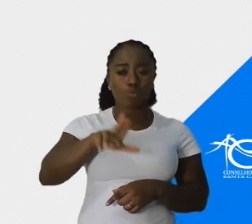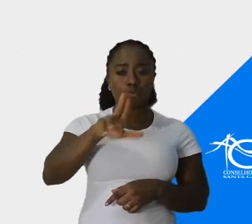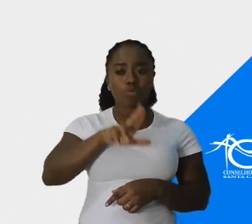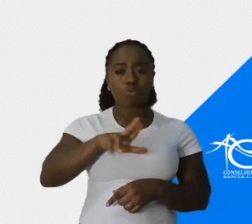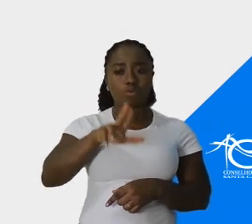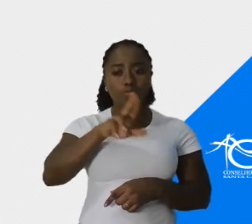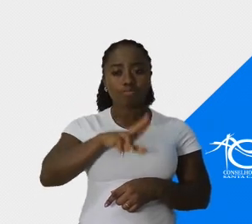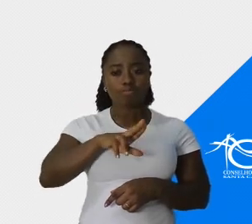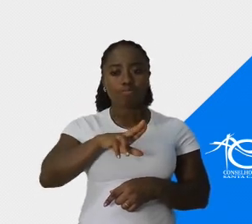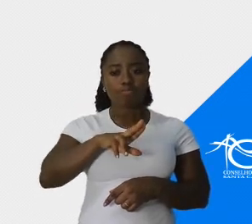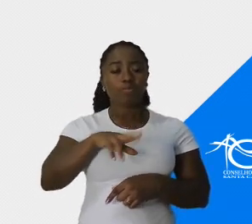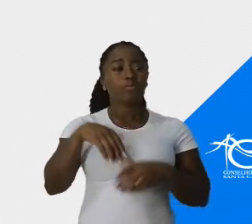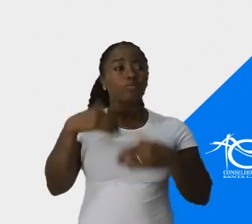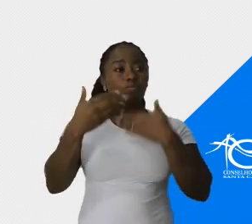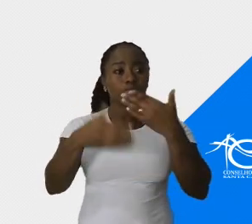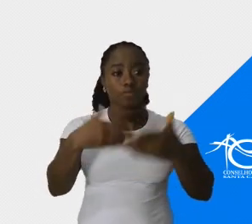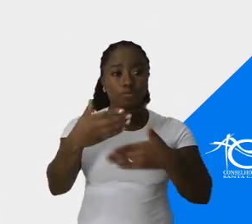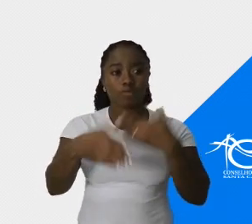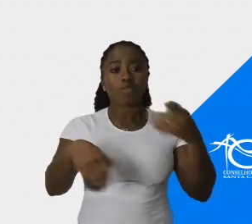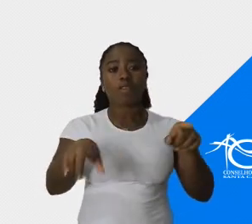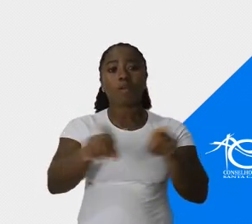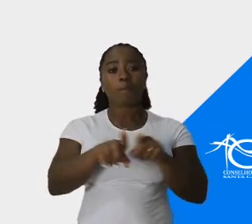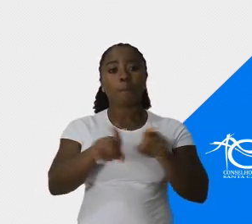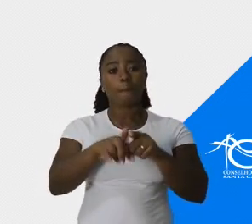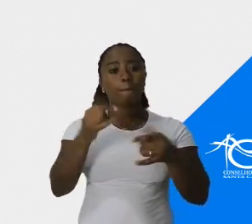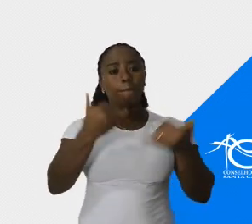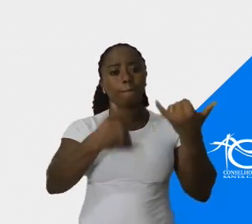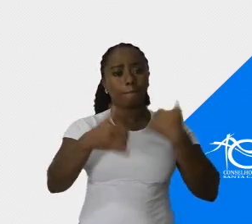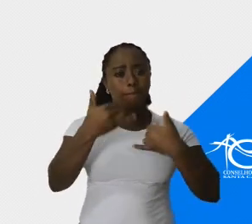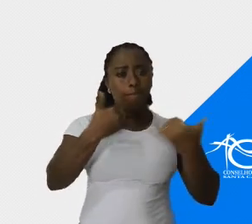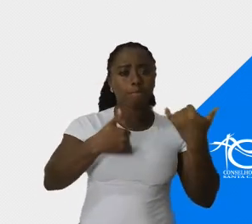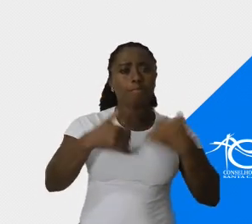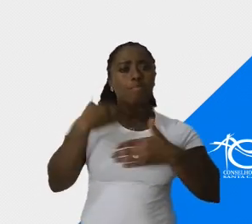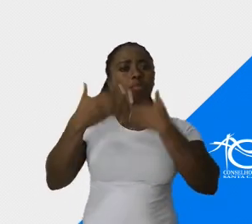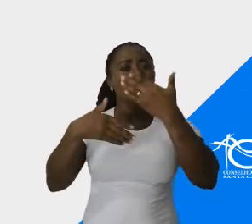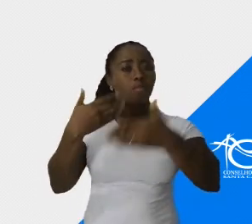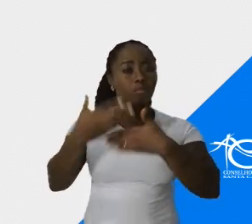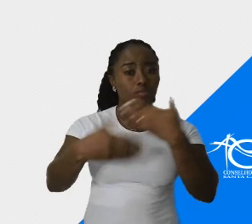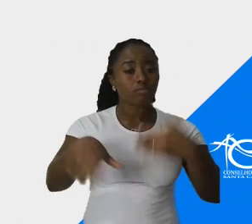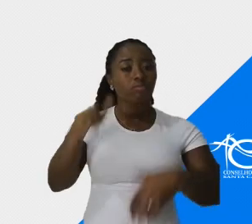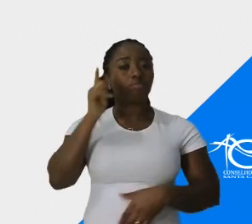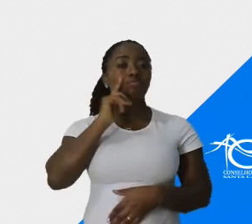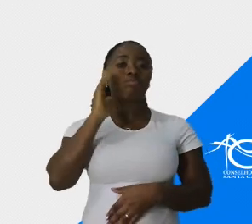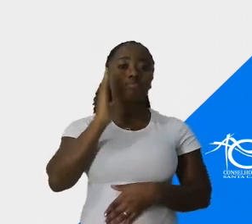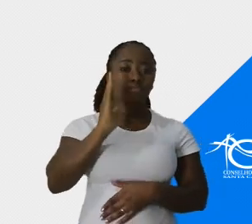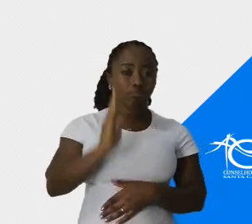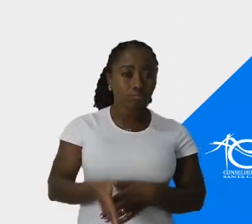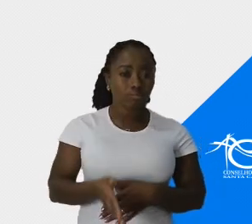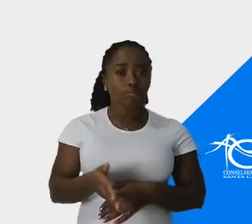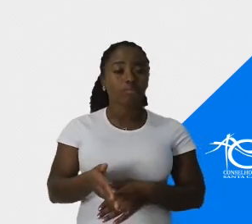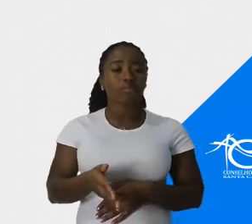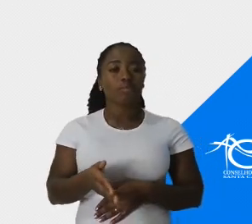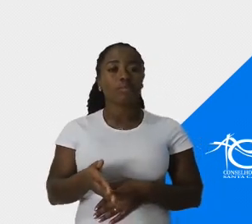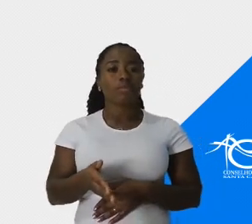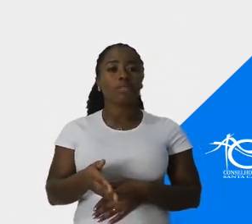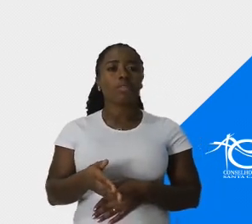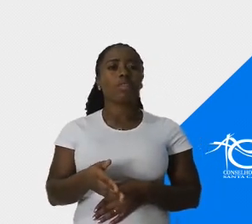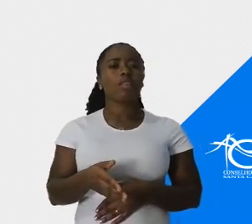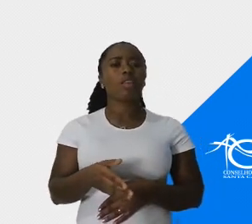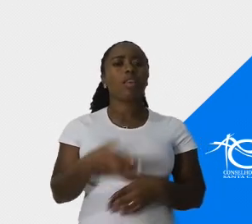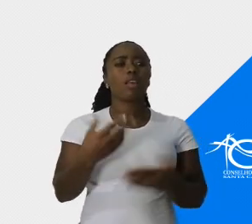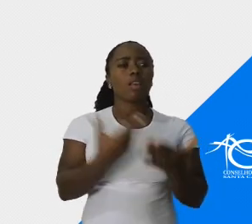capturação da informação avançaram. Agora, precisa também avançar os procedimentos para interpretação e integração dessas